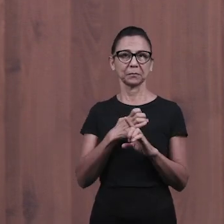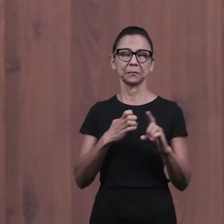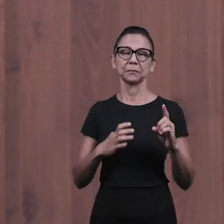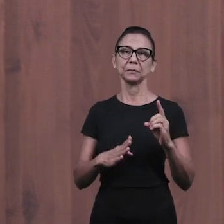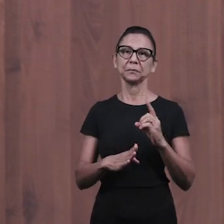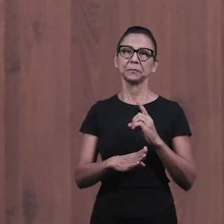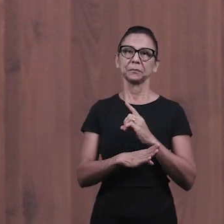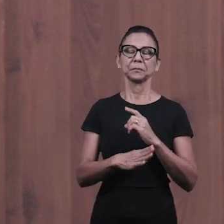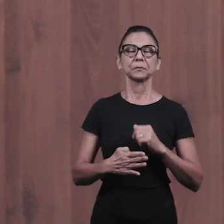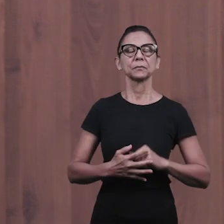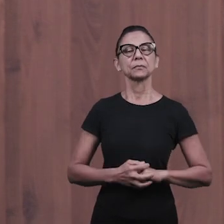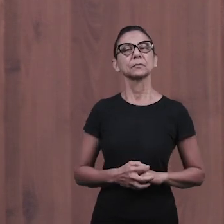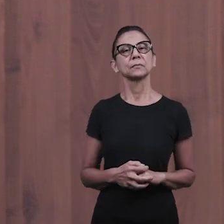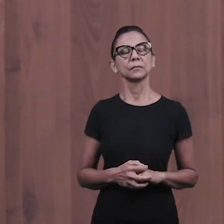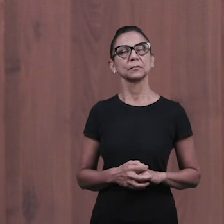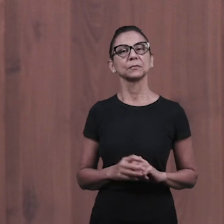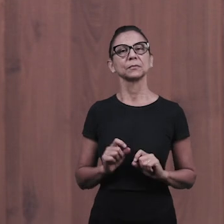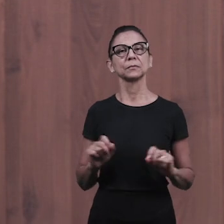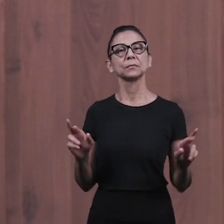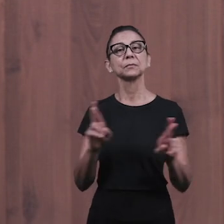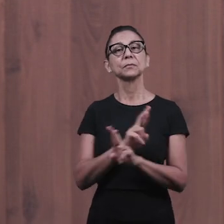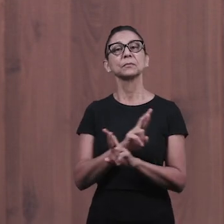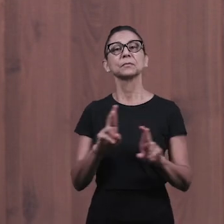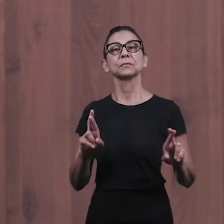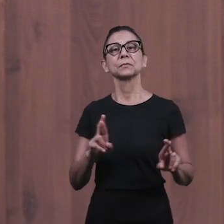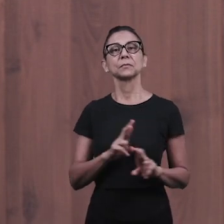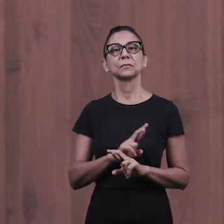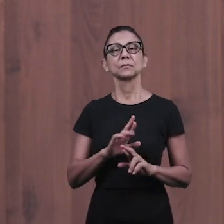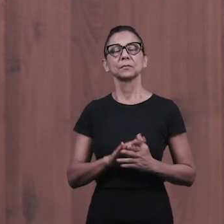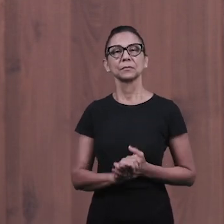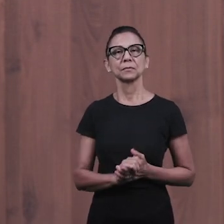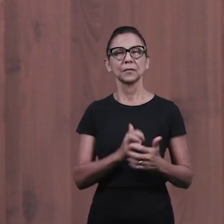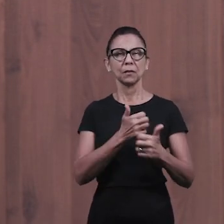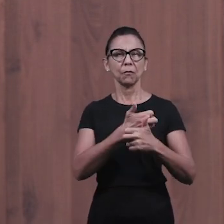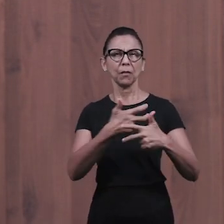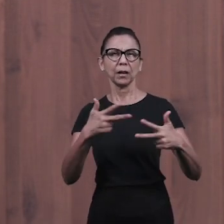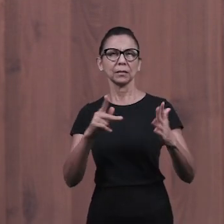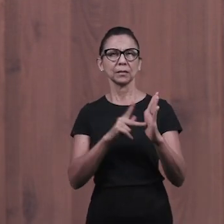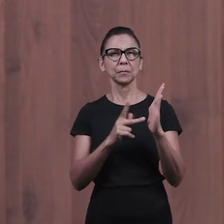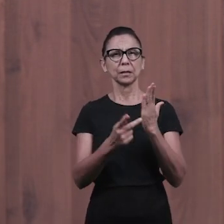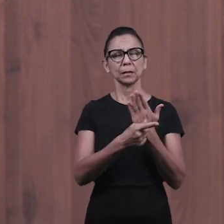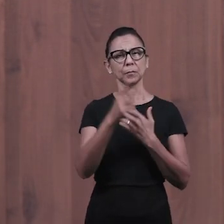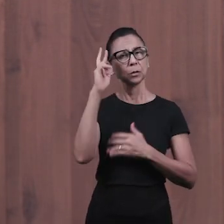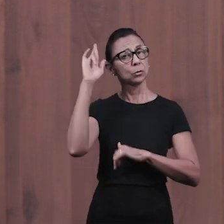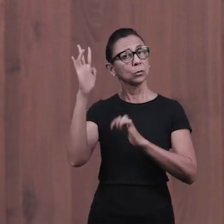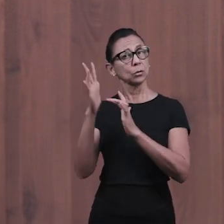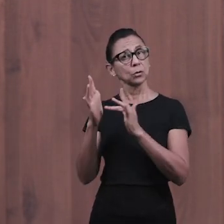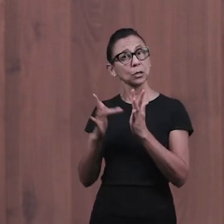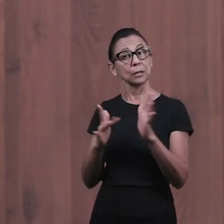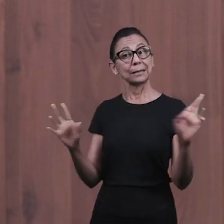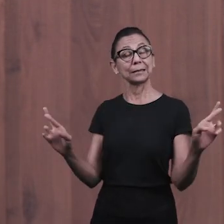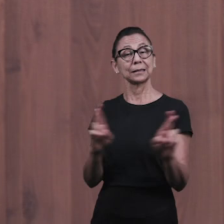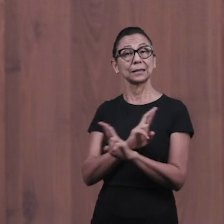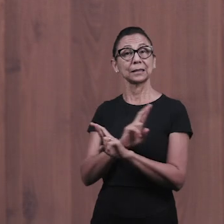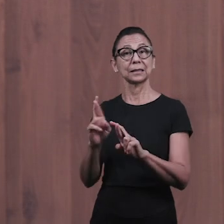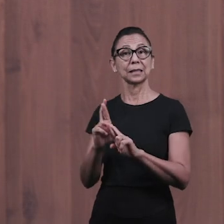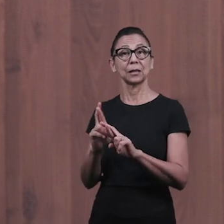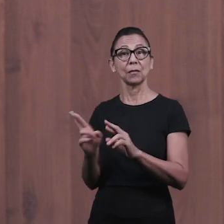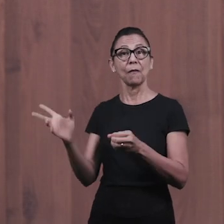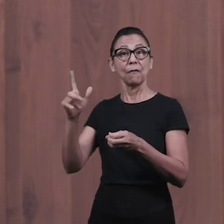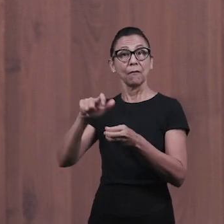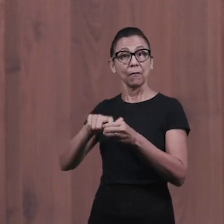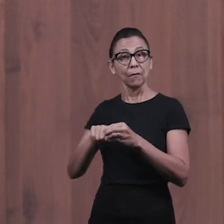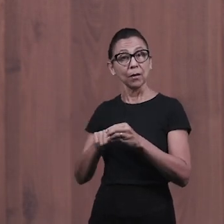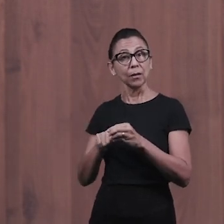hoje na Escola Bíblica Dominical de hoje, este assunto está relacionado às parábolas do Senhor Jesus com relação à sua